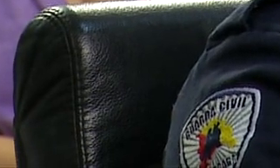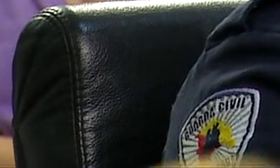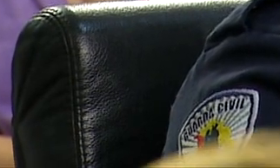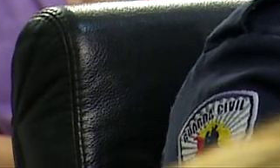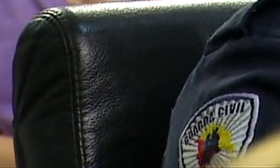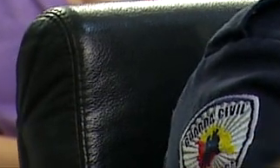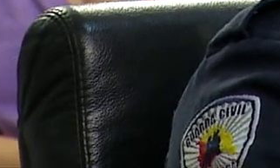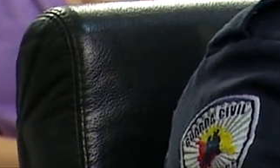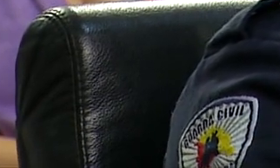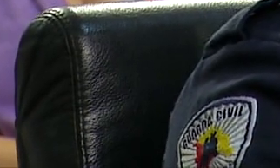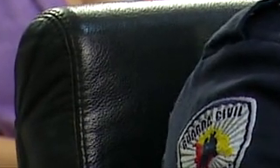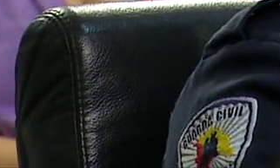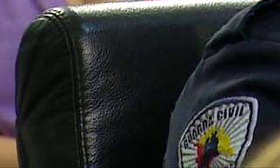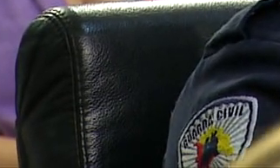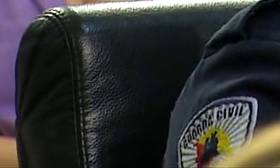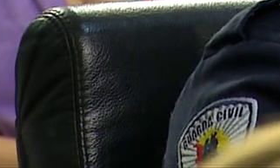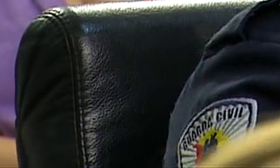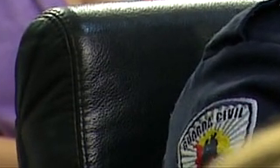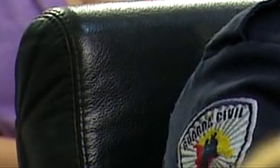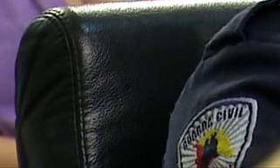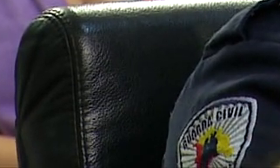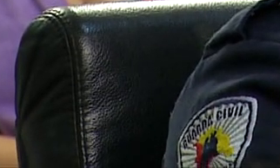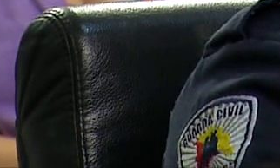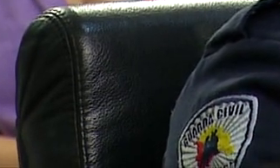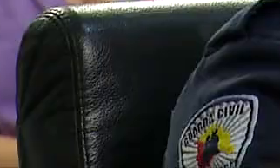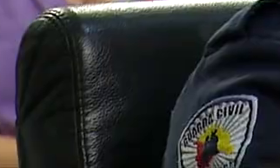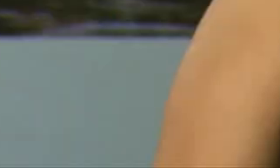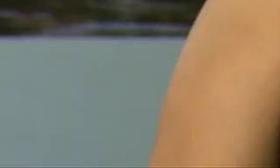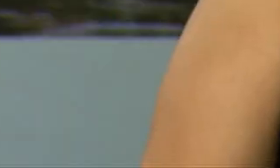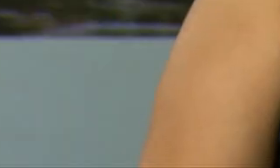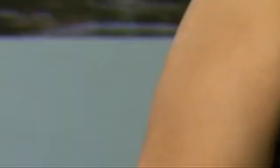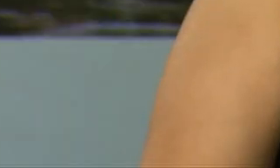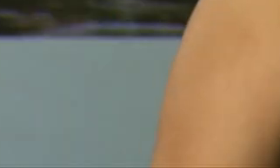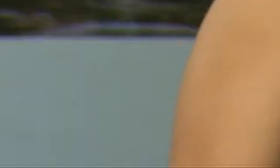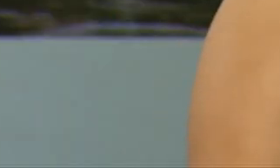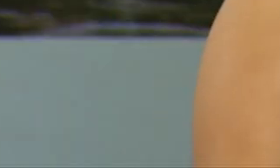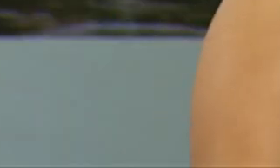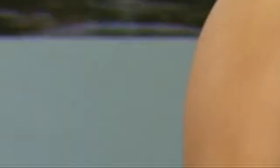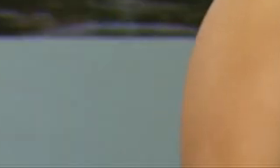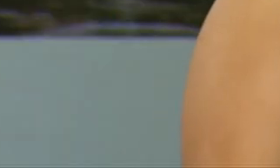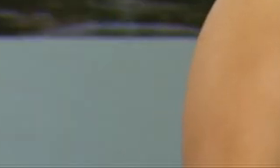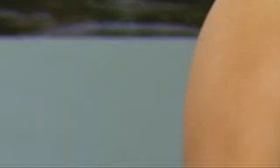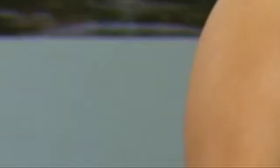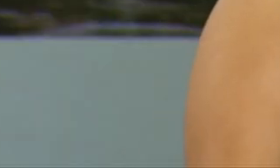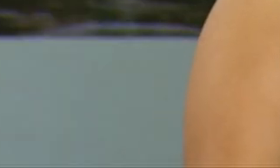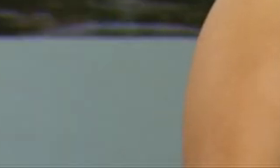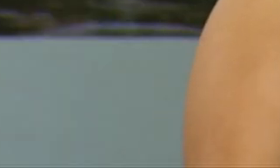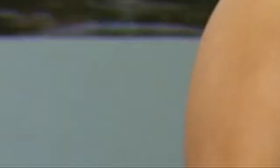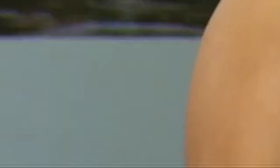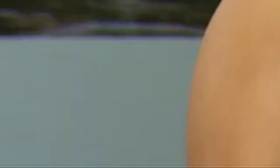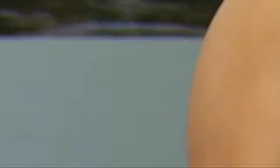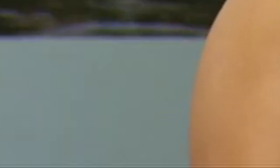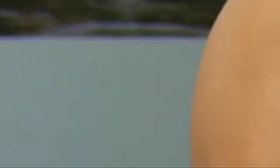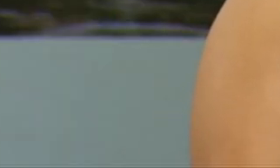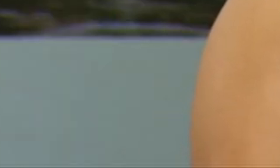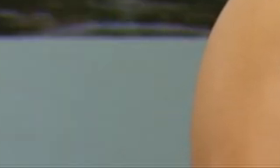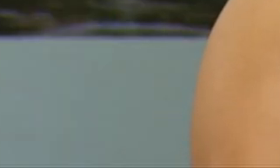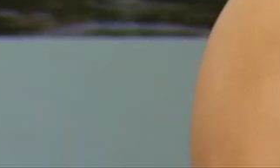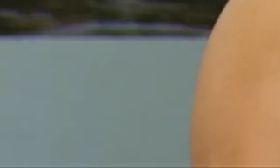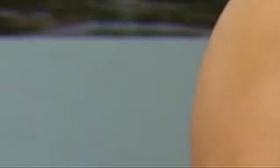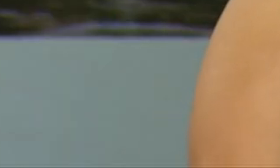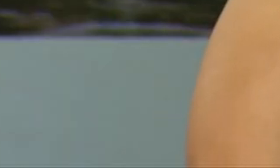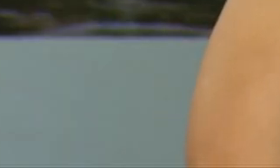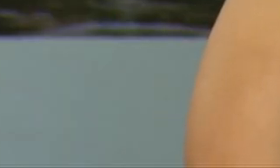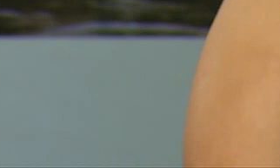pode saber que ela tem onde buscar ajuda. Então, eu só queria, para terminar essa campanha dos 16